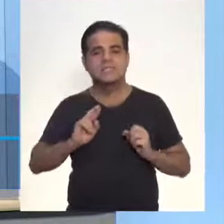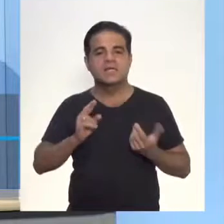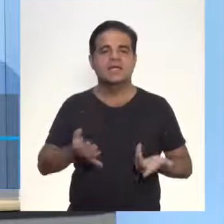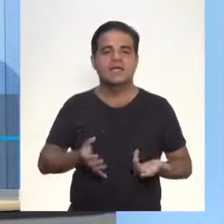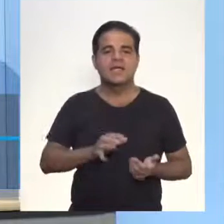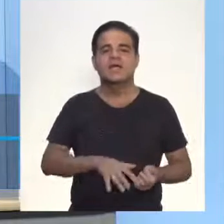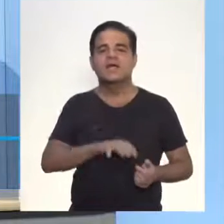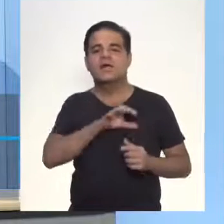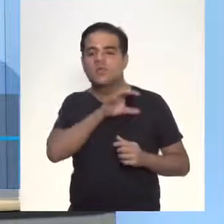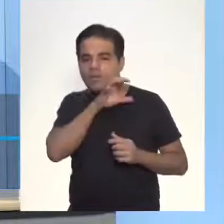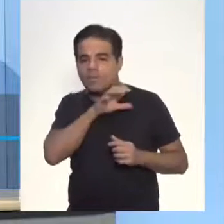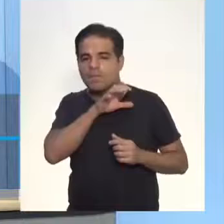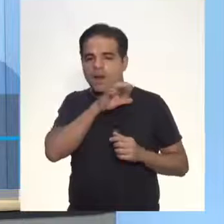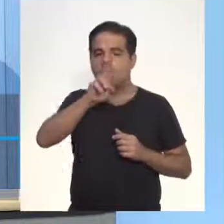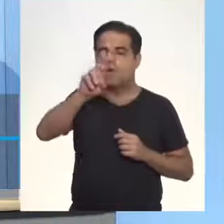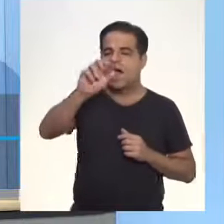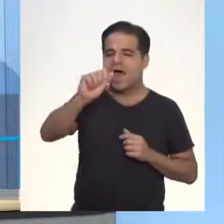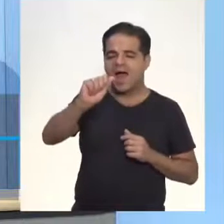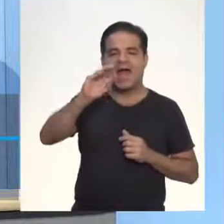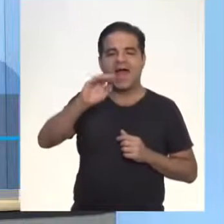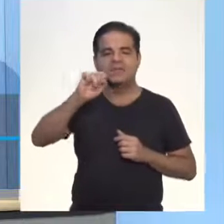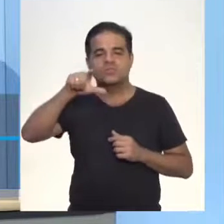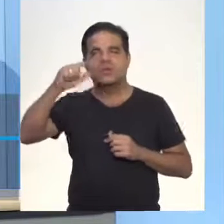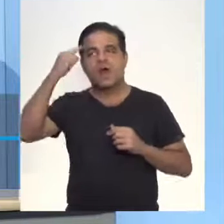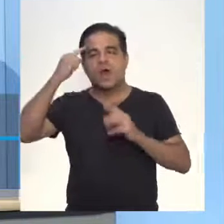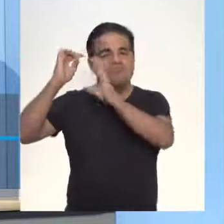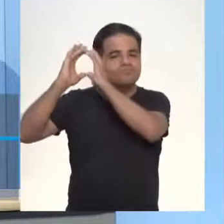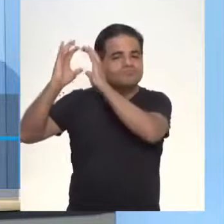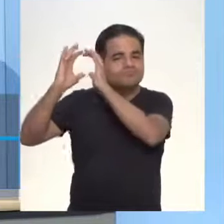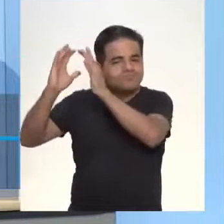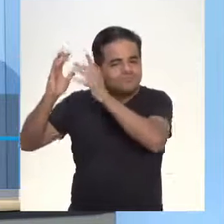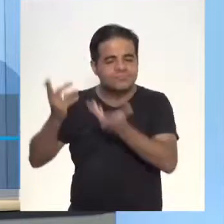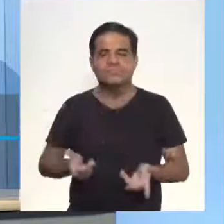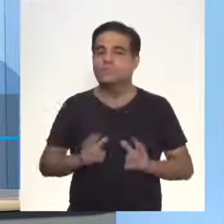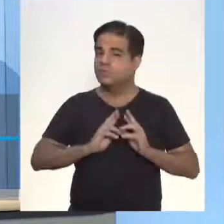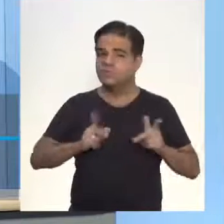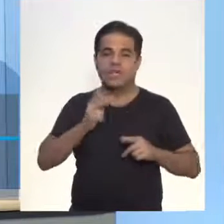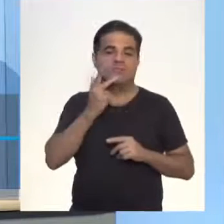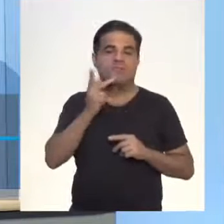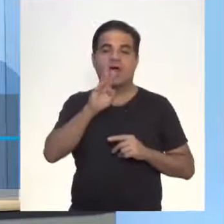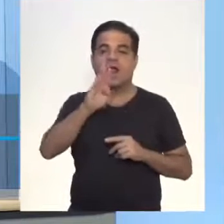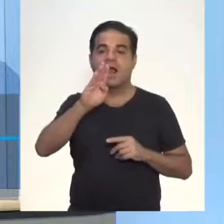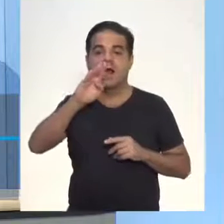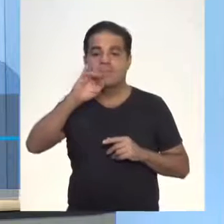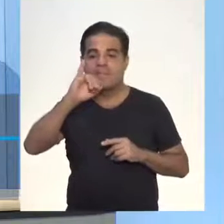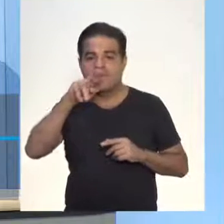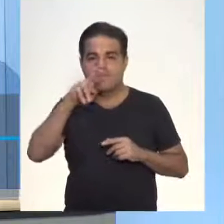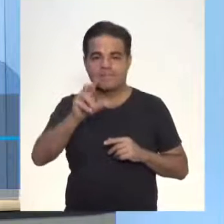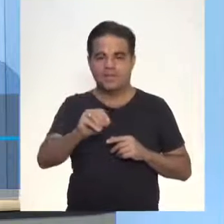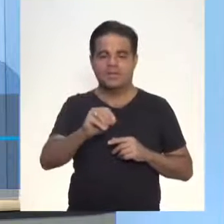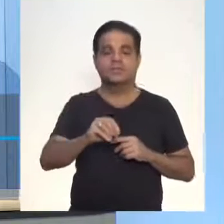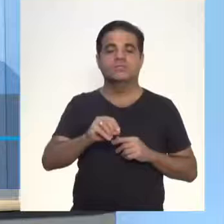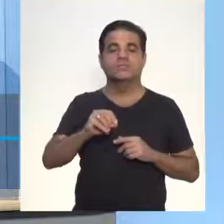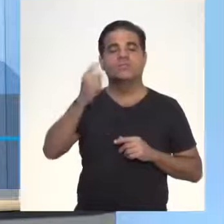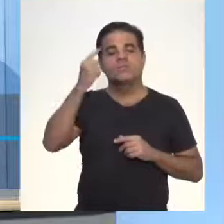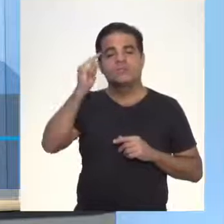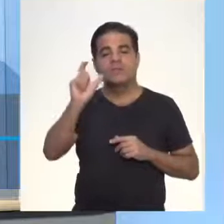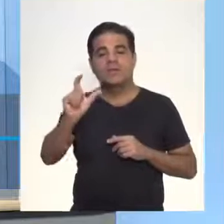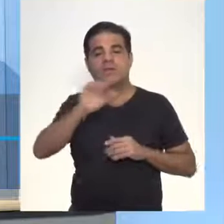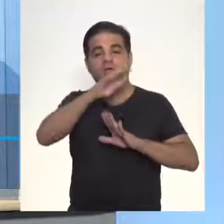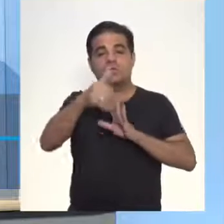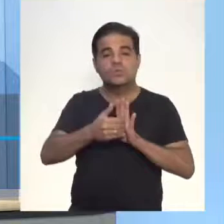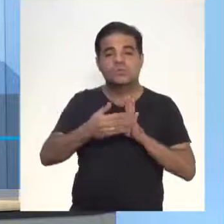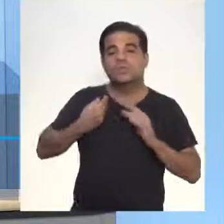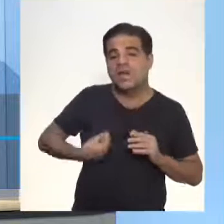bicho racional, Sim. o ser humano é um animal racional. Então, a palavra animal, já na sua origem, ela já remete que é tudo que